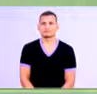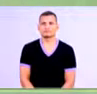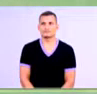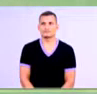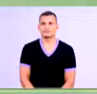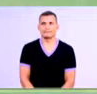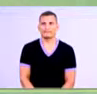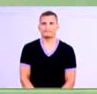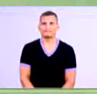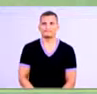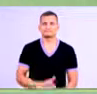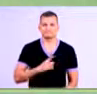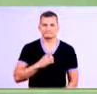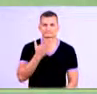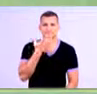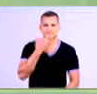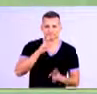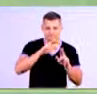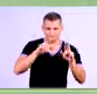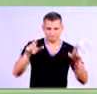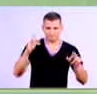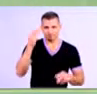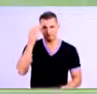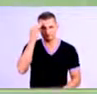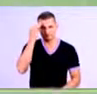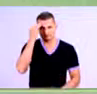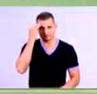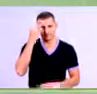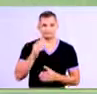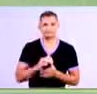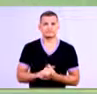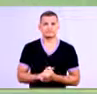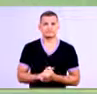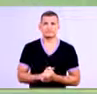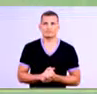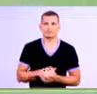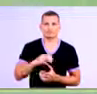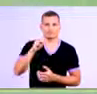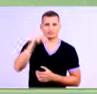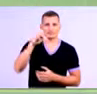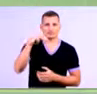Bom, aí nós temos alguns tipos de memória. A memória imediata é aquela memória